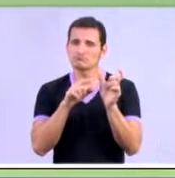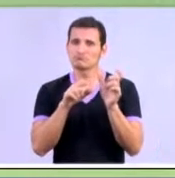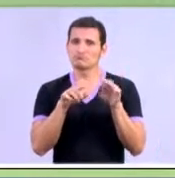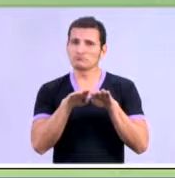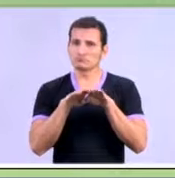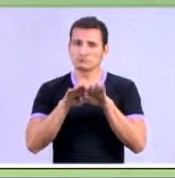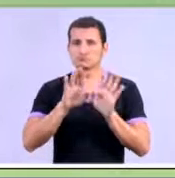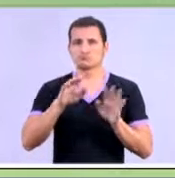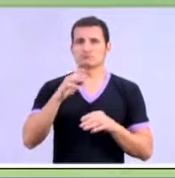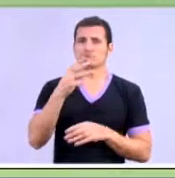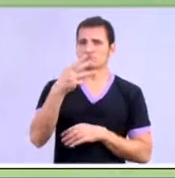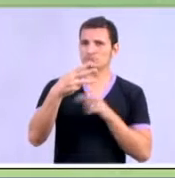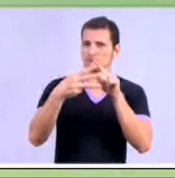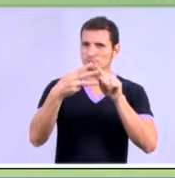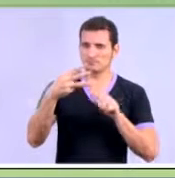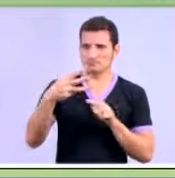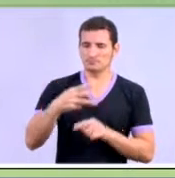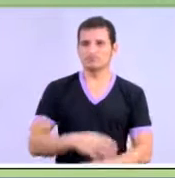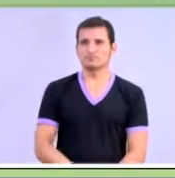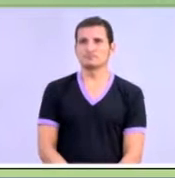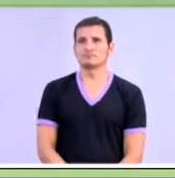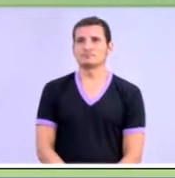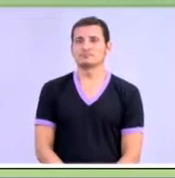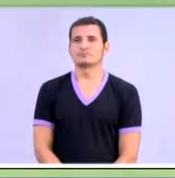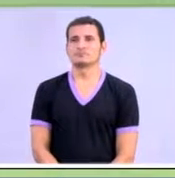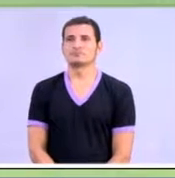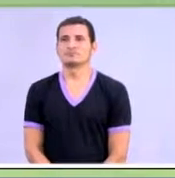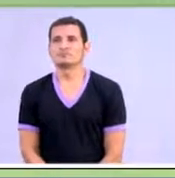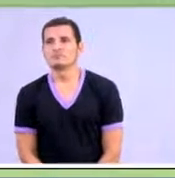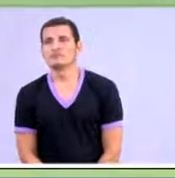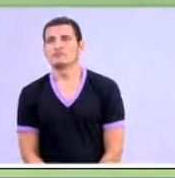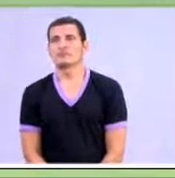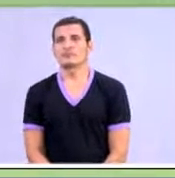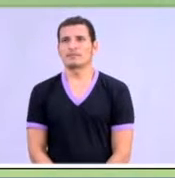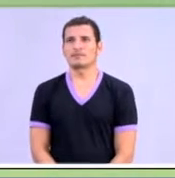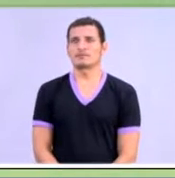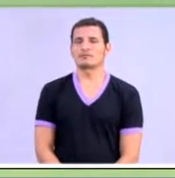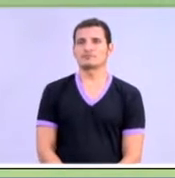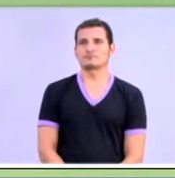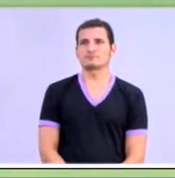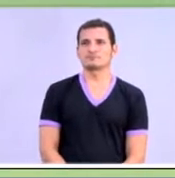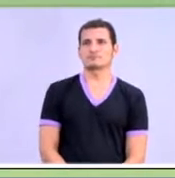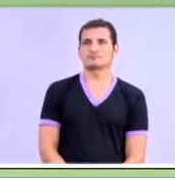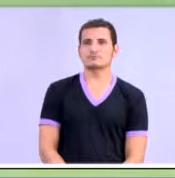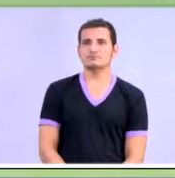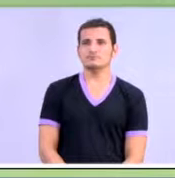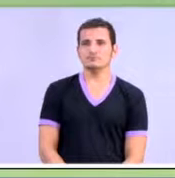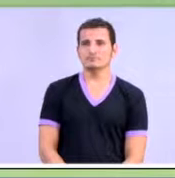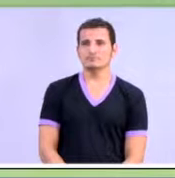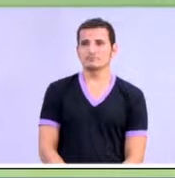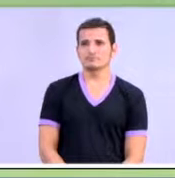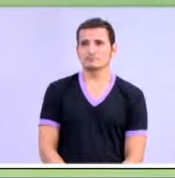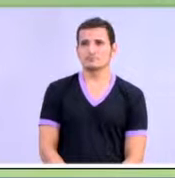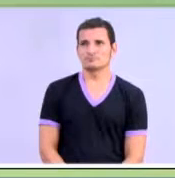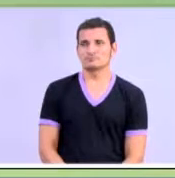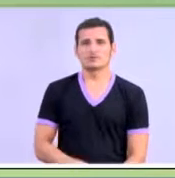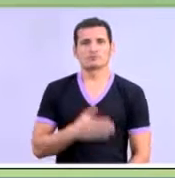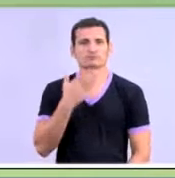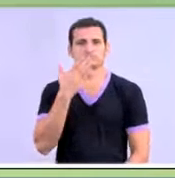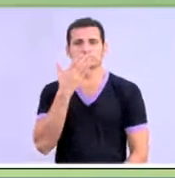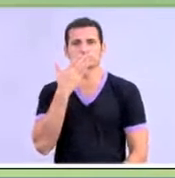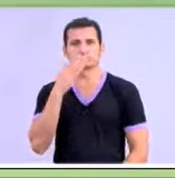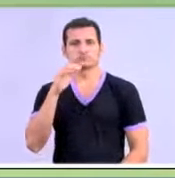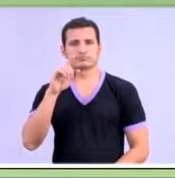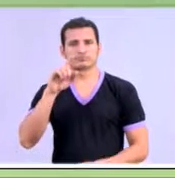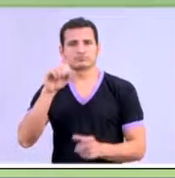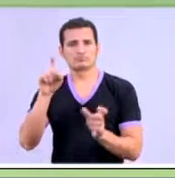protegido, só isso. Então vamos lá, nós temos a visibilidade, A segunda parte, o tipo de retorno. O tipo de retorno, gente, já